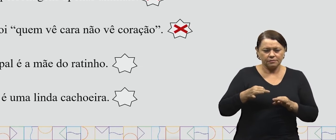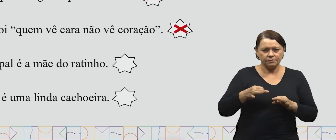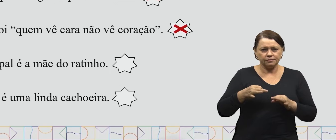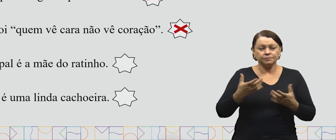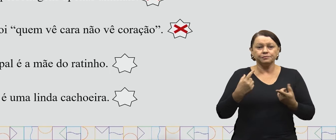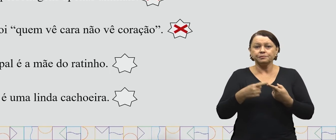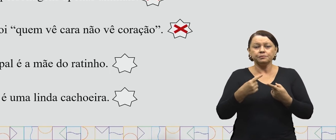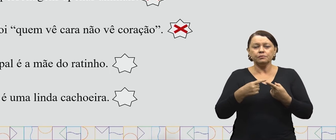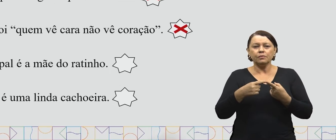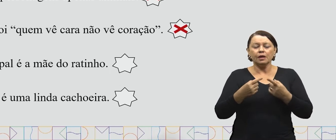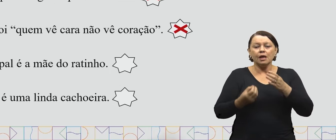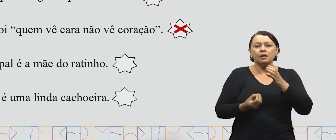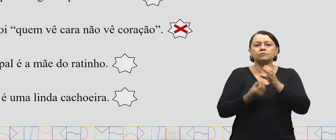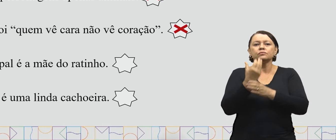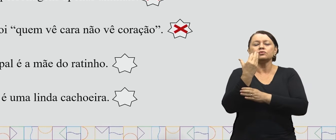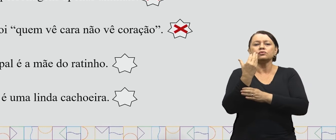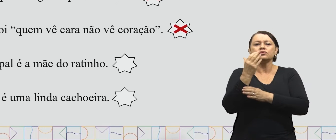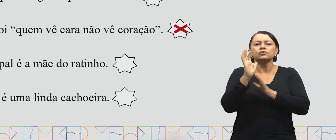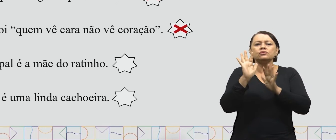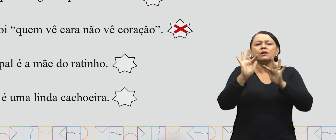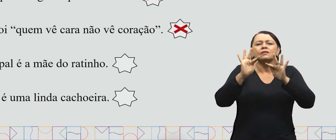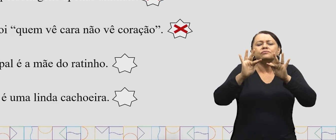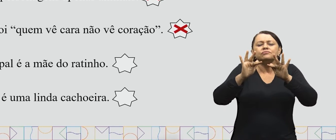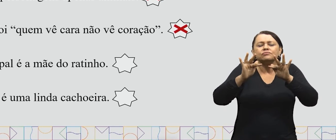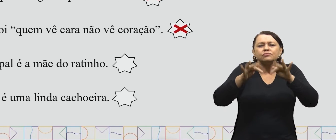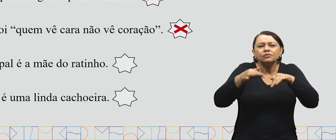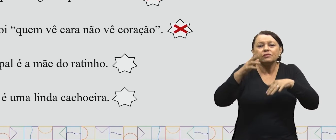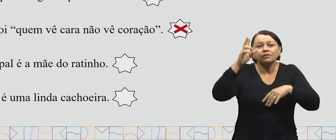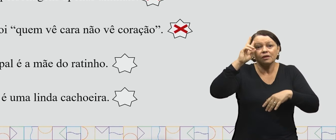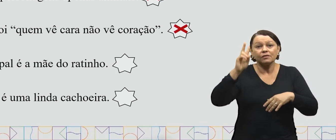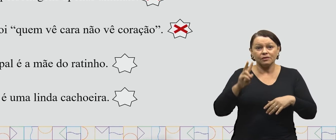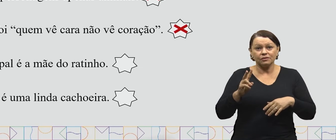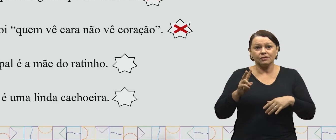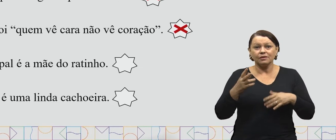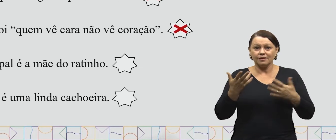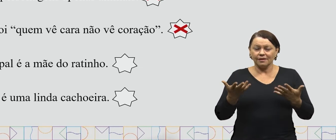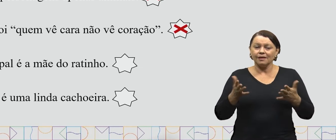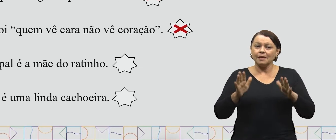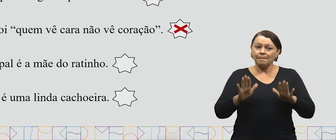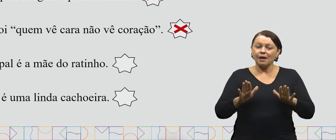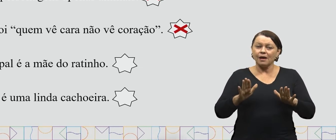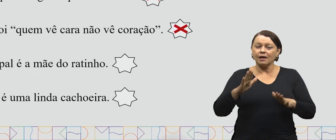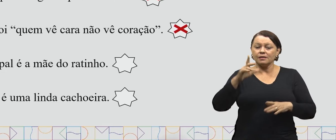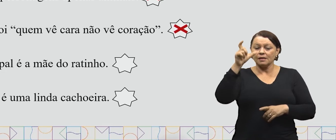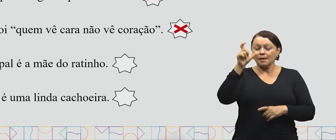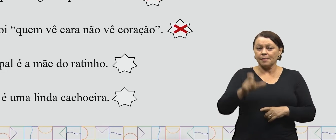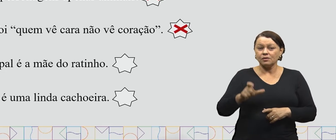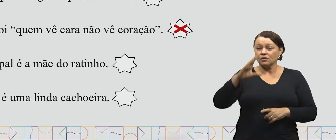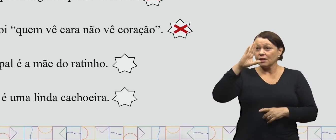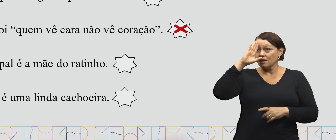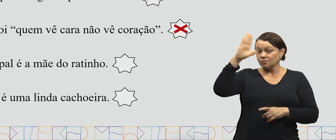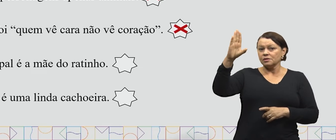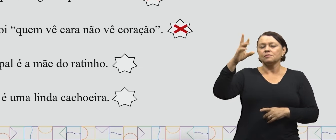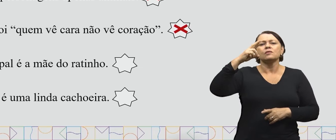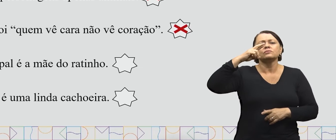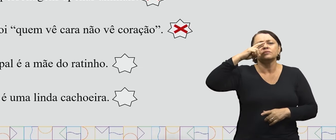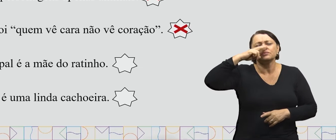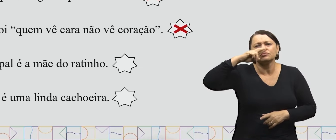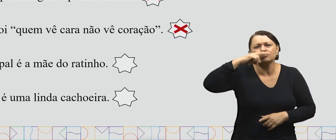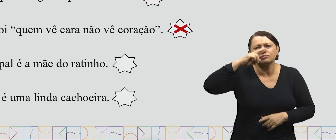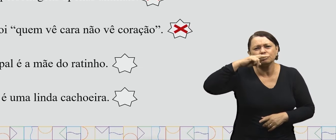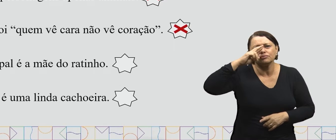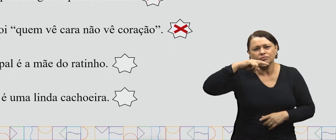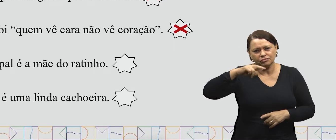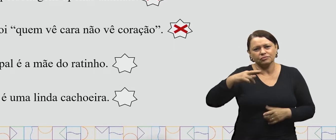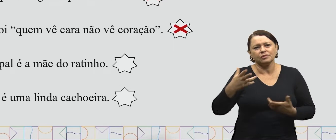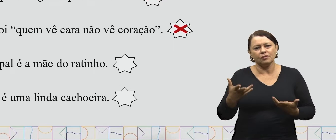mesmo que é a mãe do ratinho? Ela só apareceu lá no final da história. Na verdade, a personagem principal é o